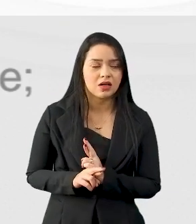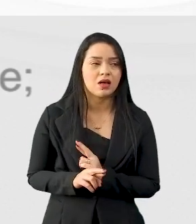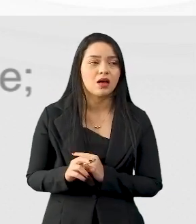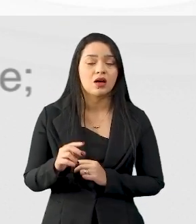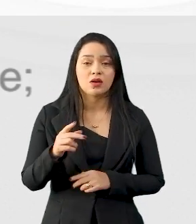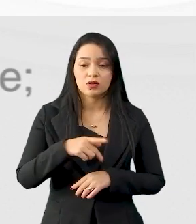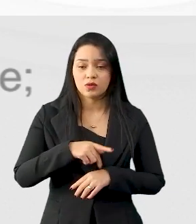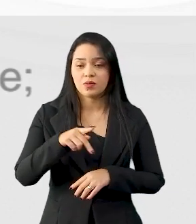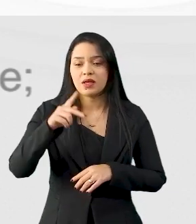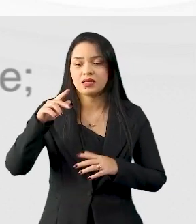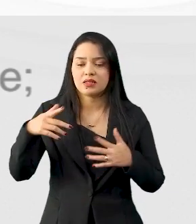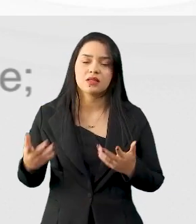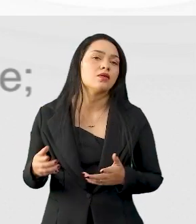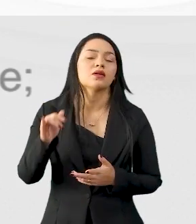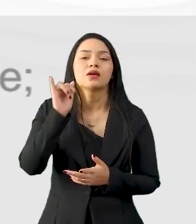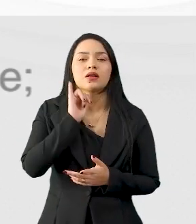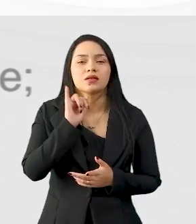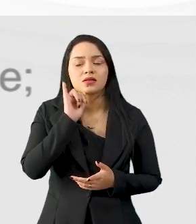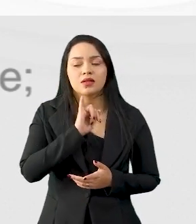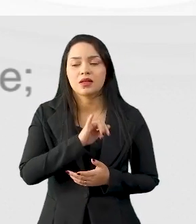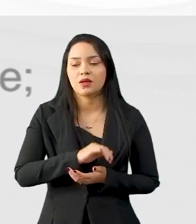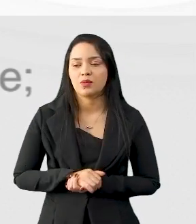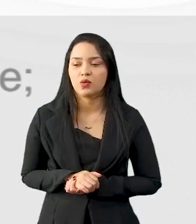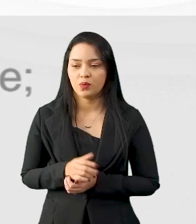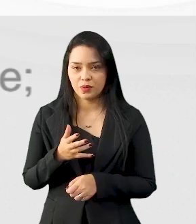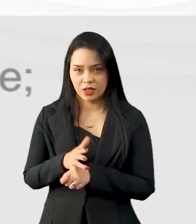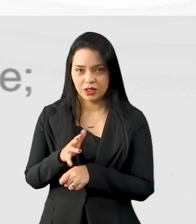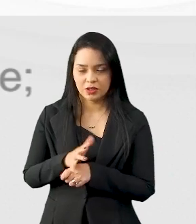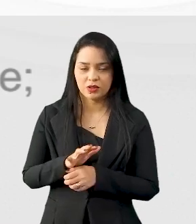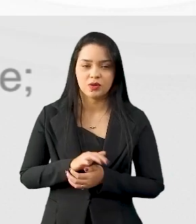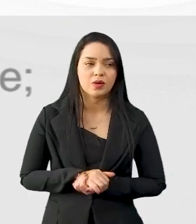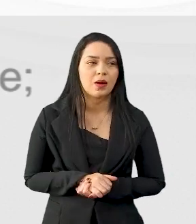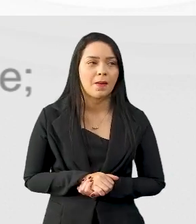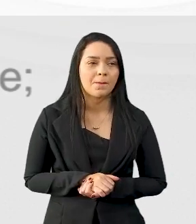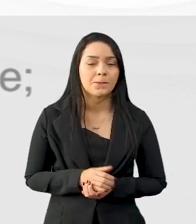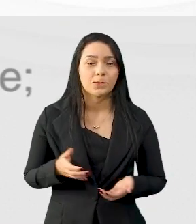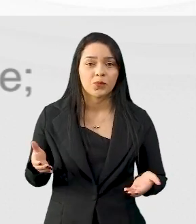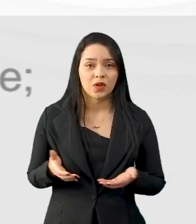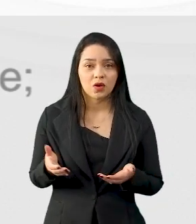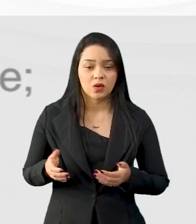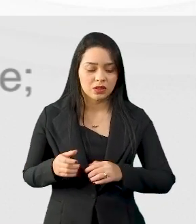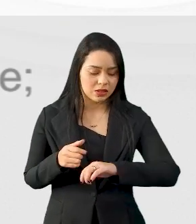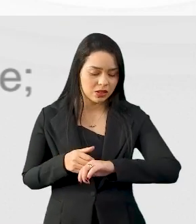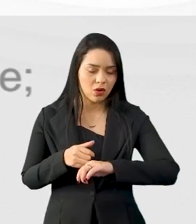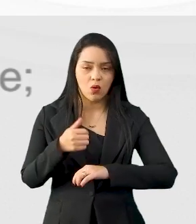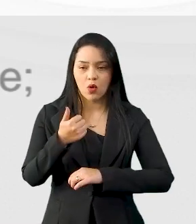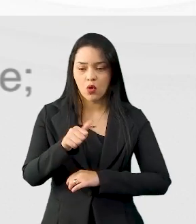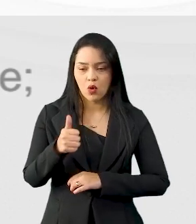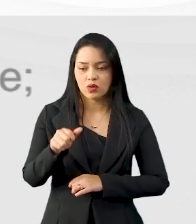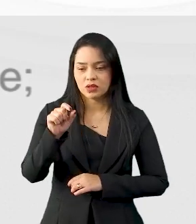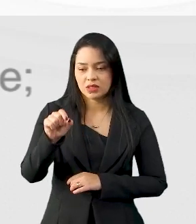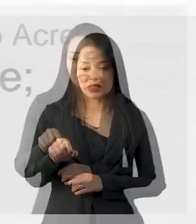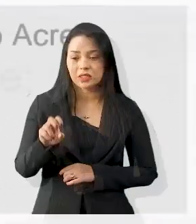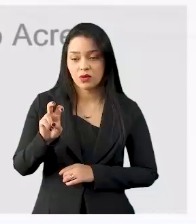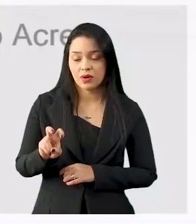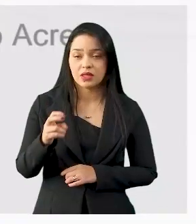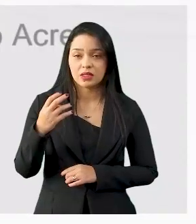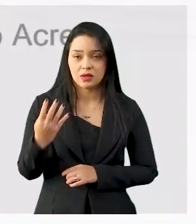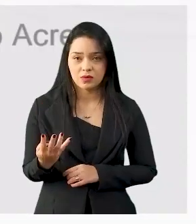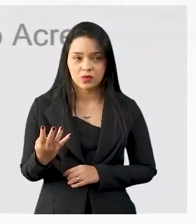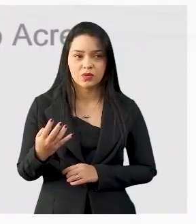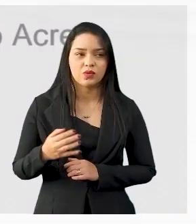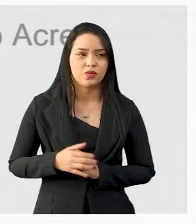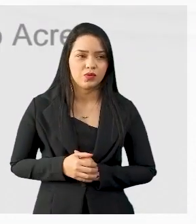nosso país. Então, por exemplo, só para te dar um exemplo prático aqui. Então, por exemplo, agora são 11 horas e